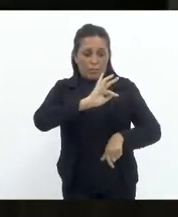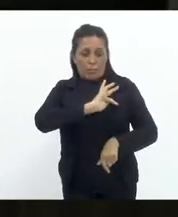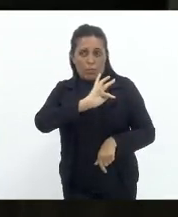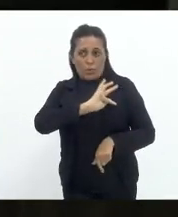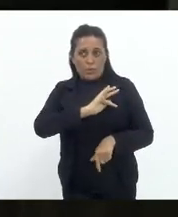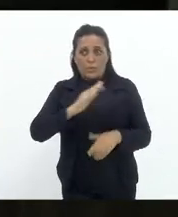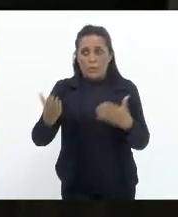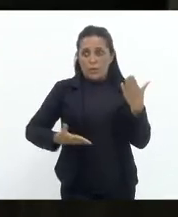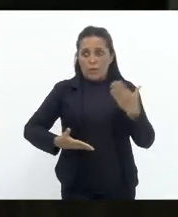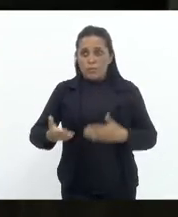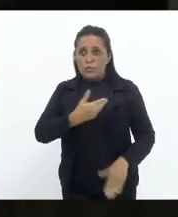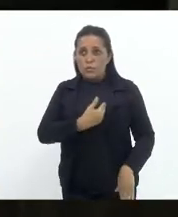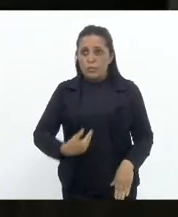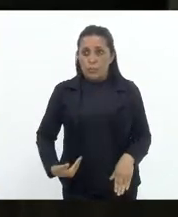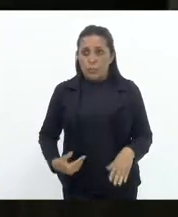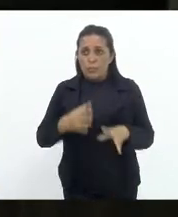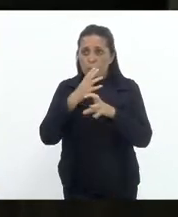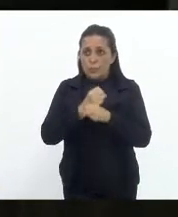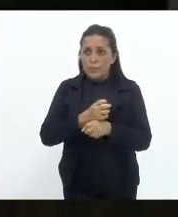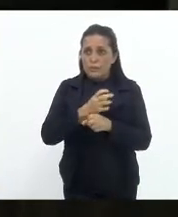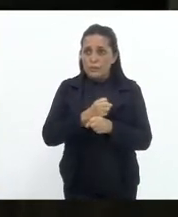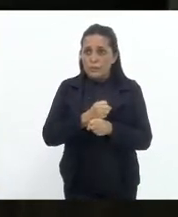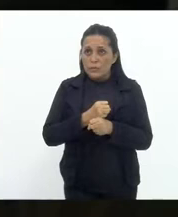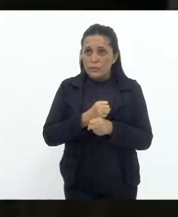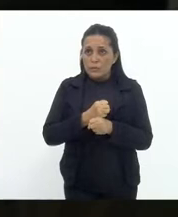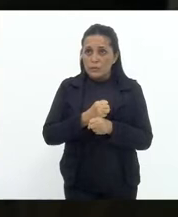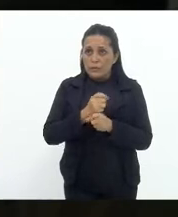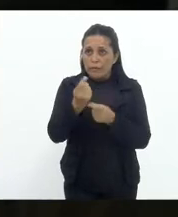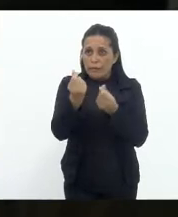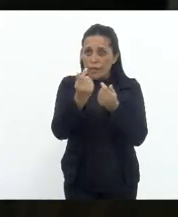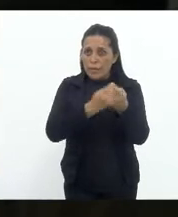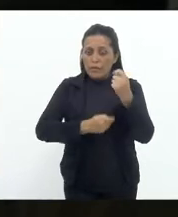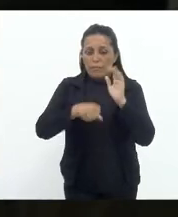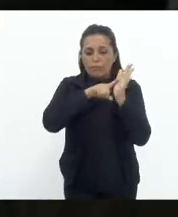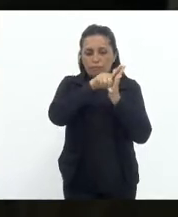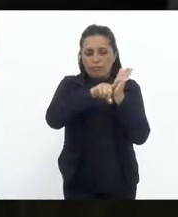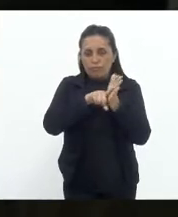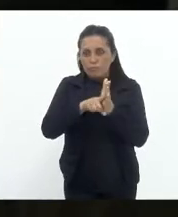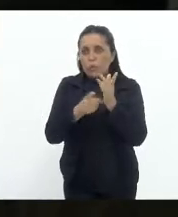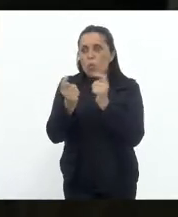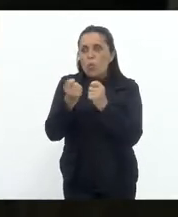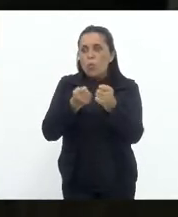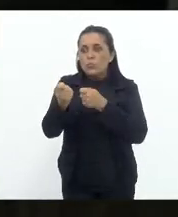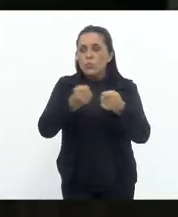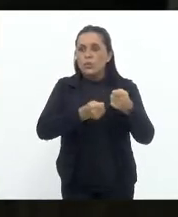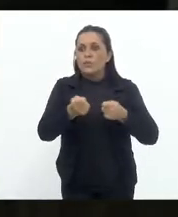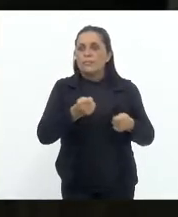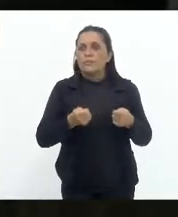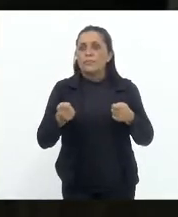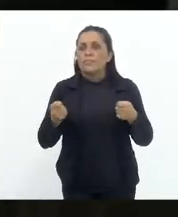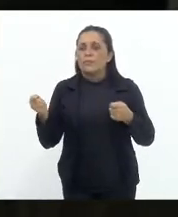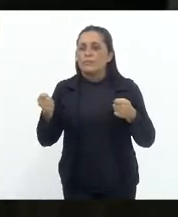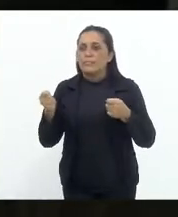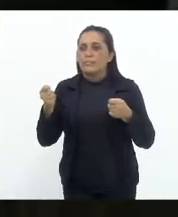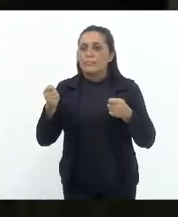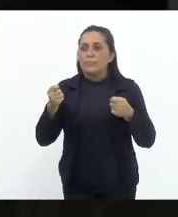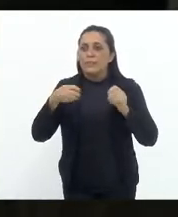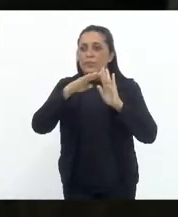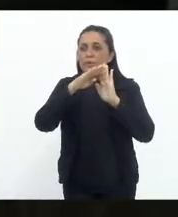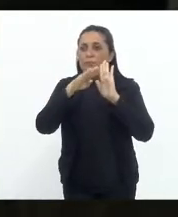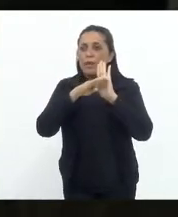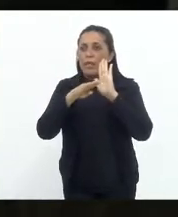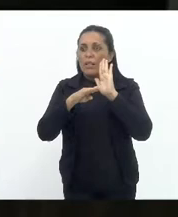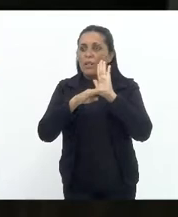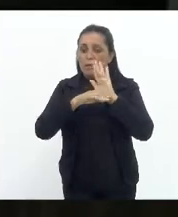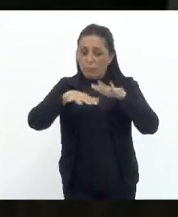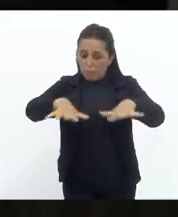servidores públicos de orçamento Finanças fiscalização financeira e controle e as emendas